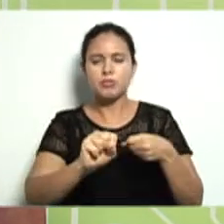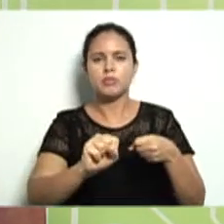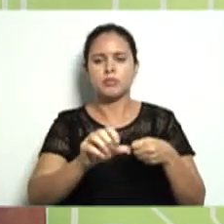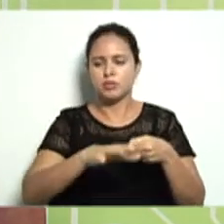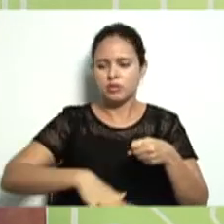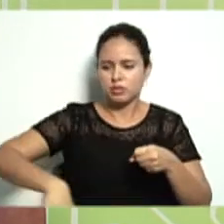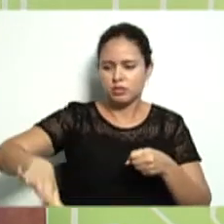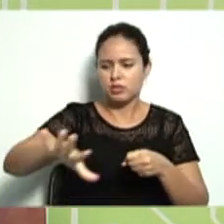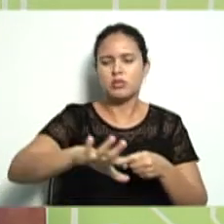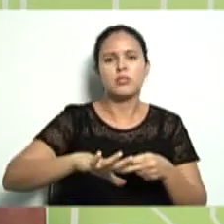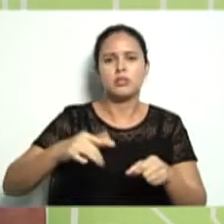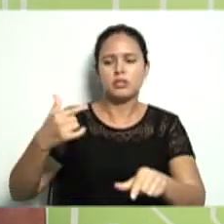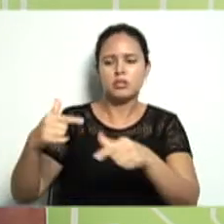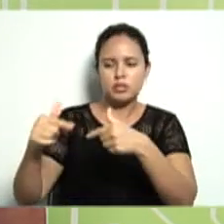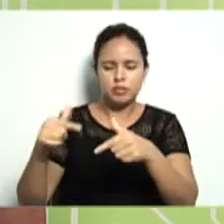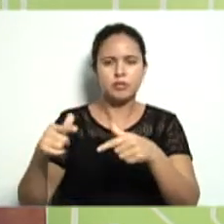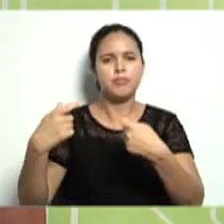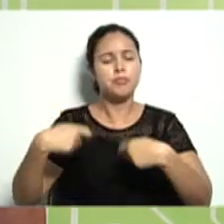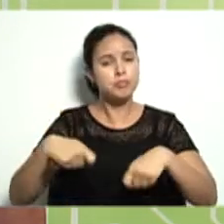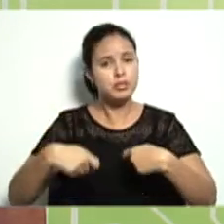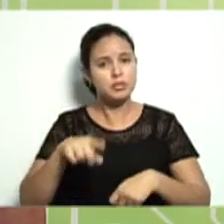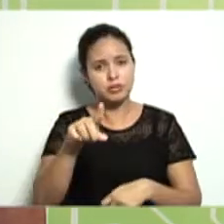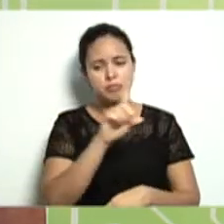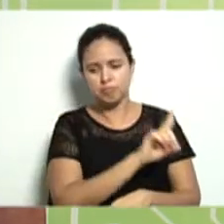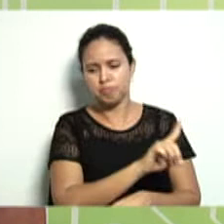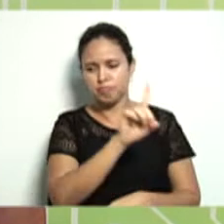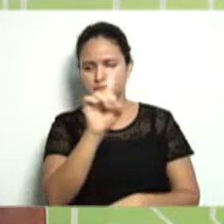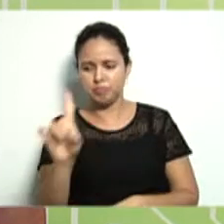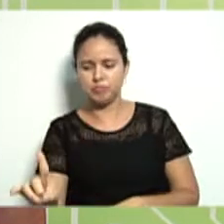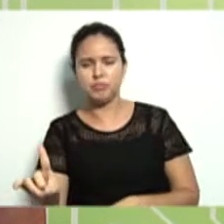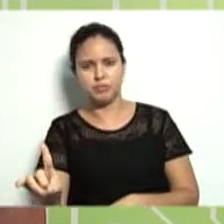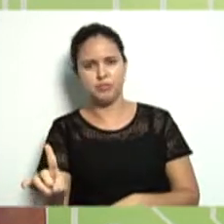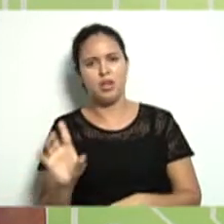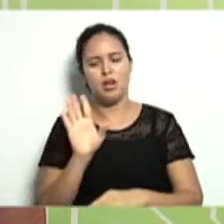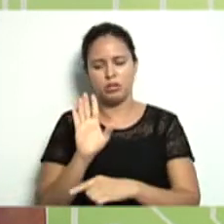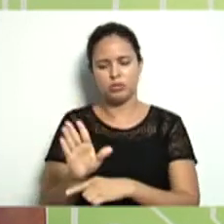aí precisa da organização cooperativista mais